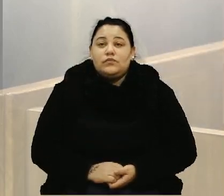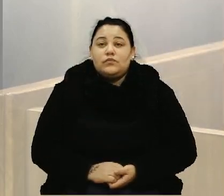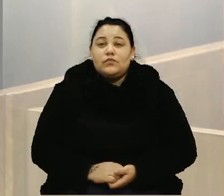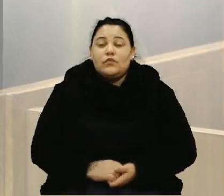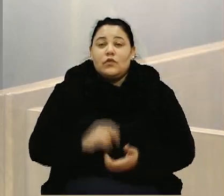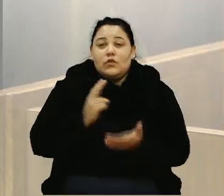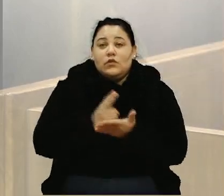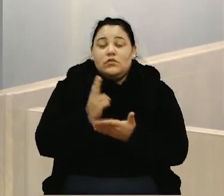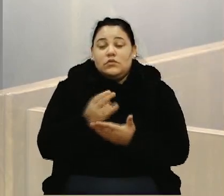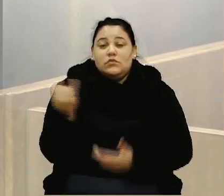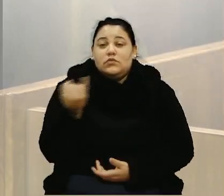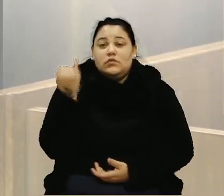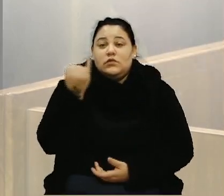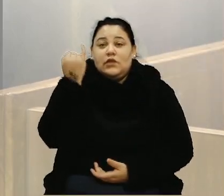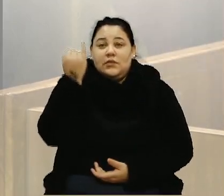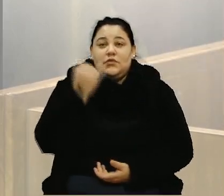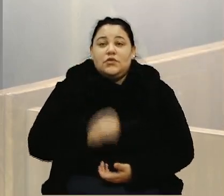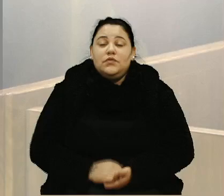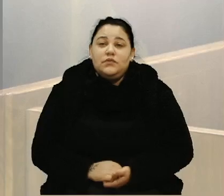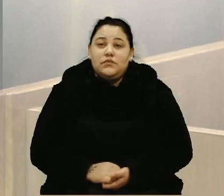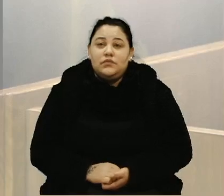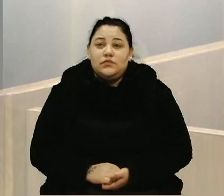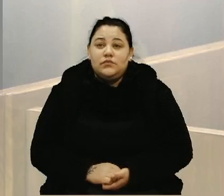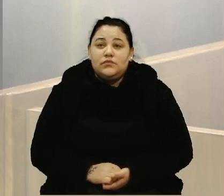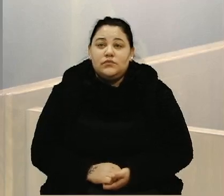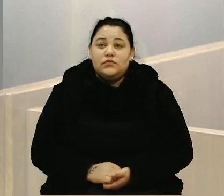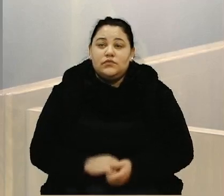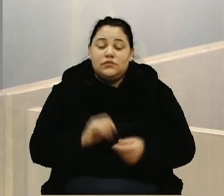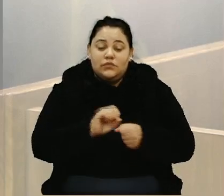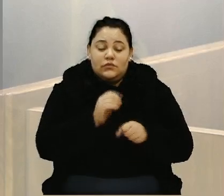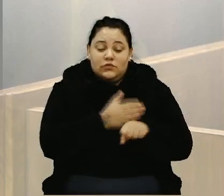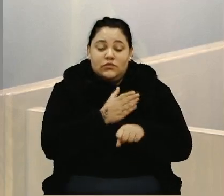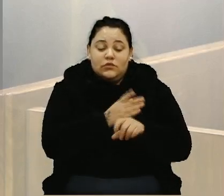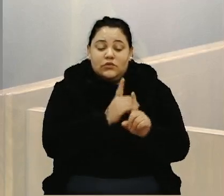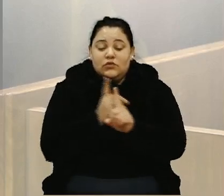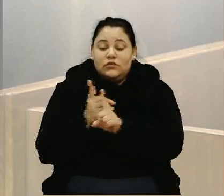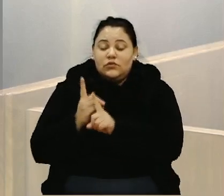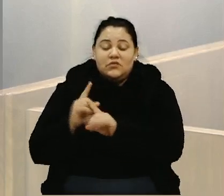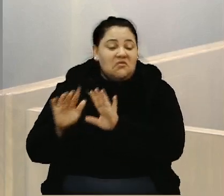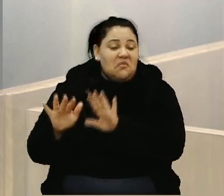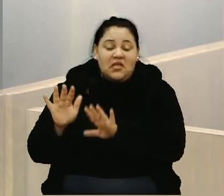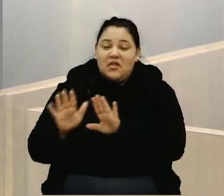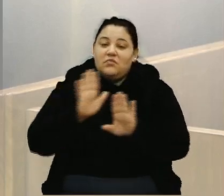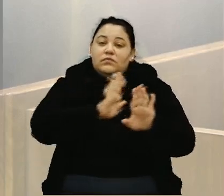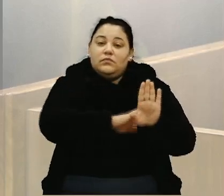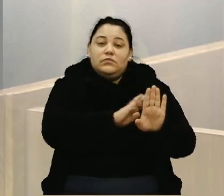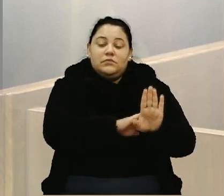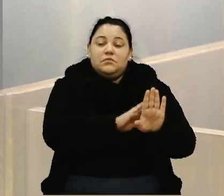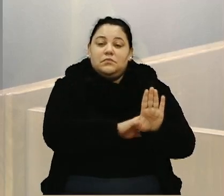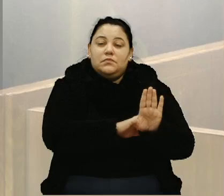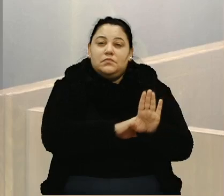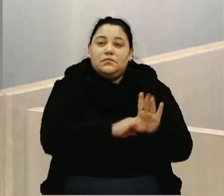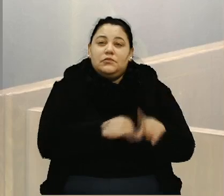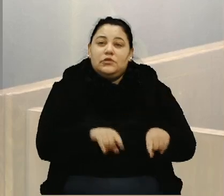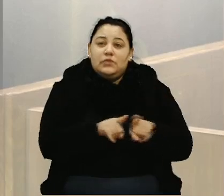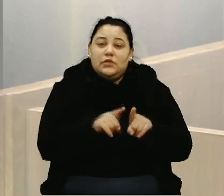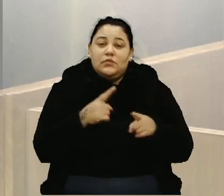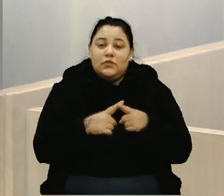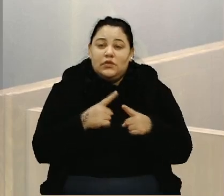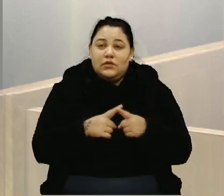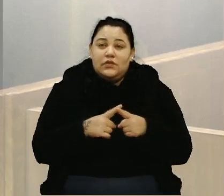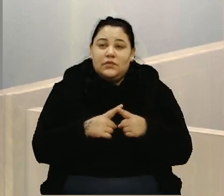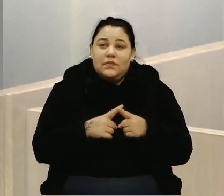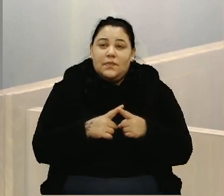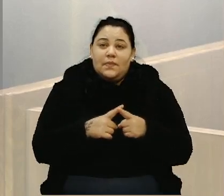importante a gente poder fazer parte desses encontros, independente de ideologia partidária, porque foram